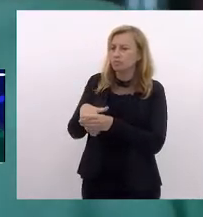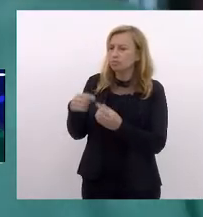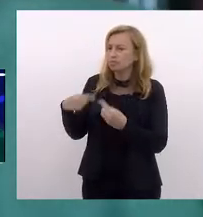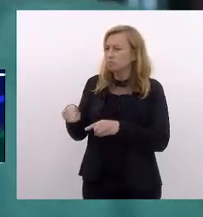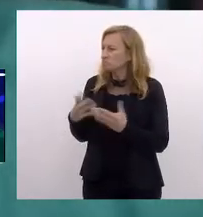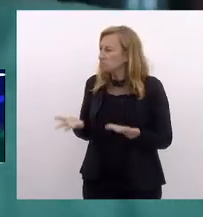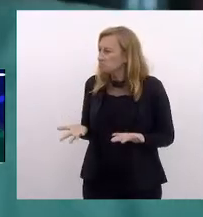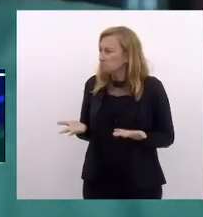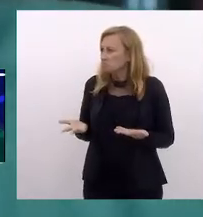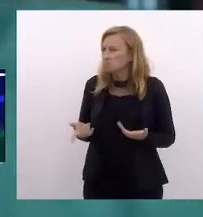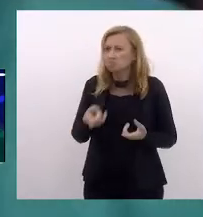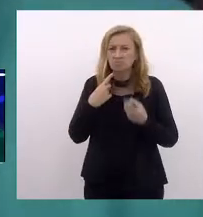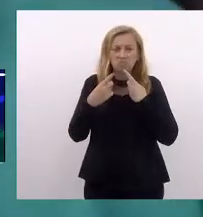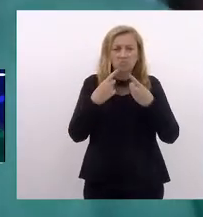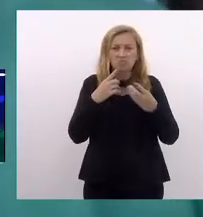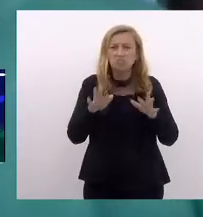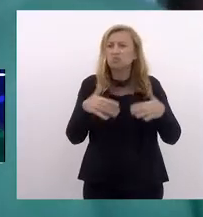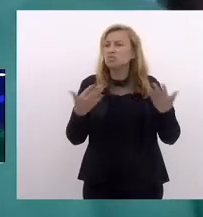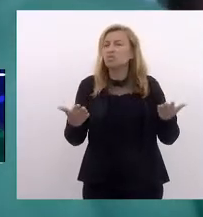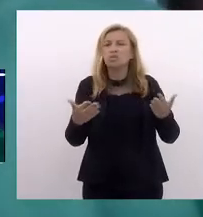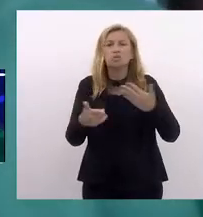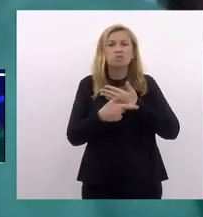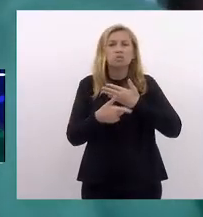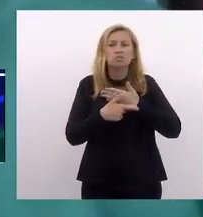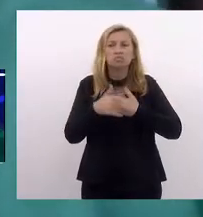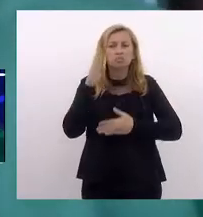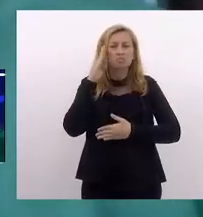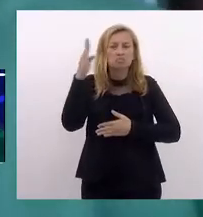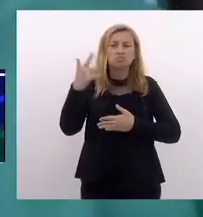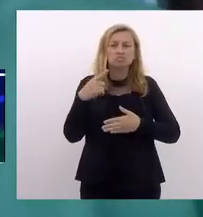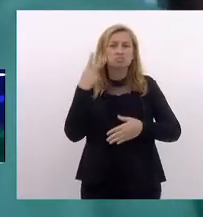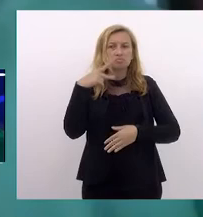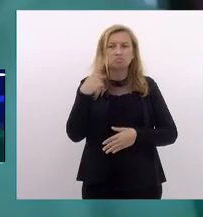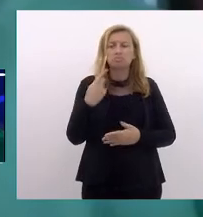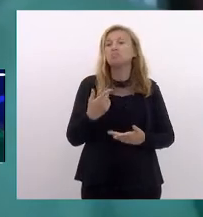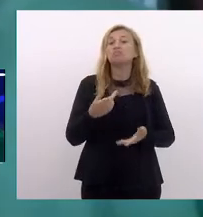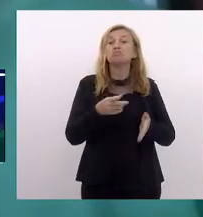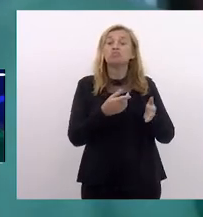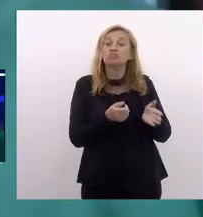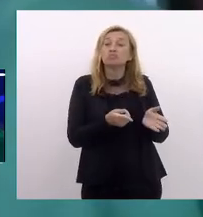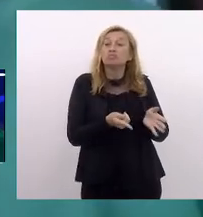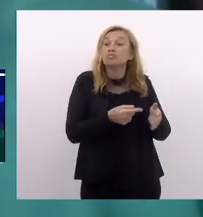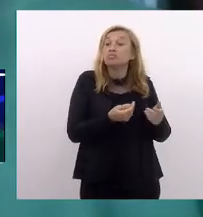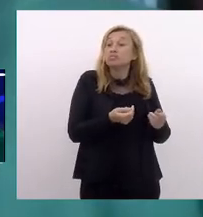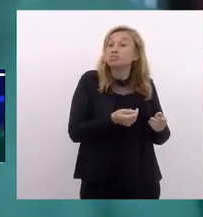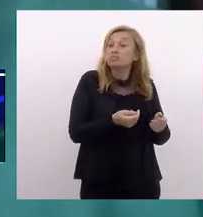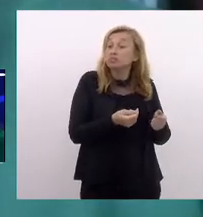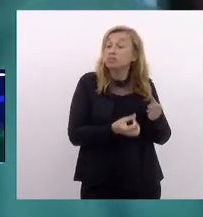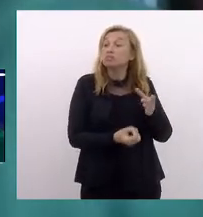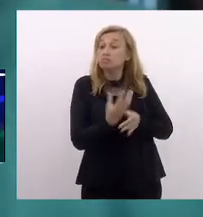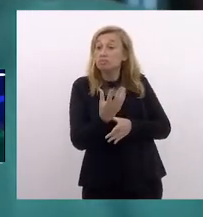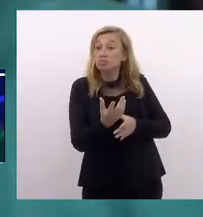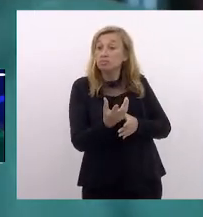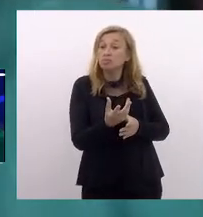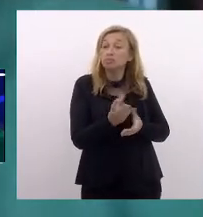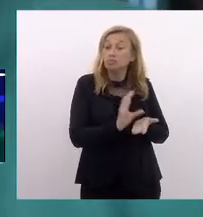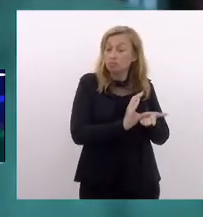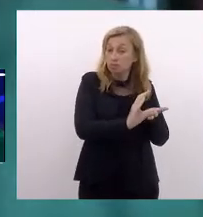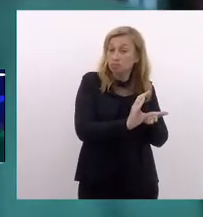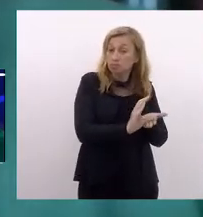é contra e não se discute qual é a função essencial do Parlamento fazer o orçamento e zelar pelo seu cumprimento